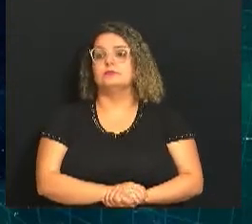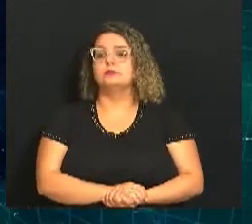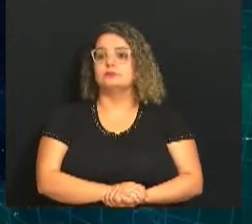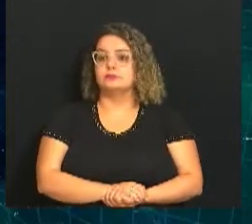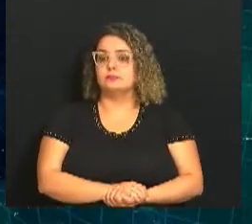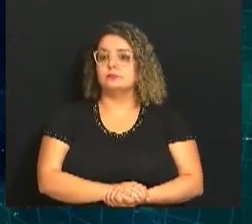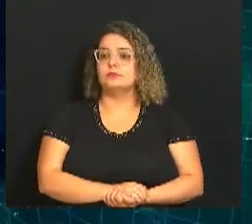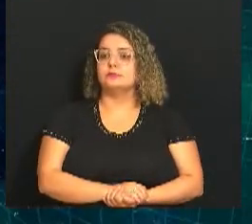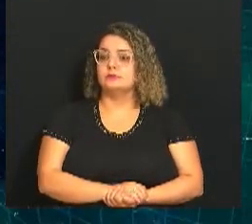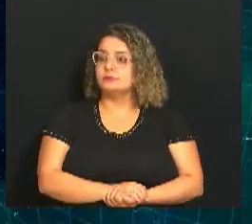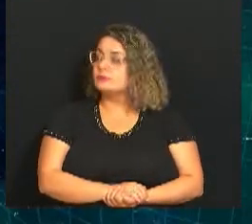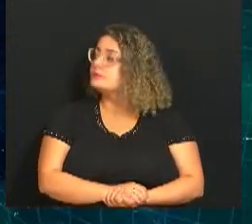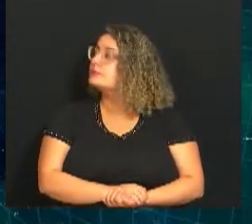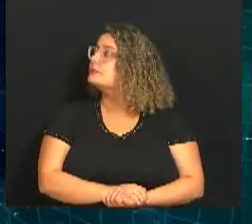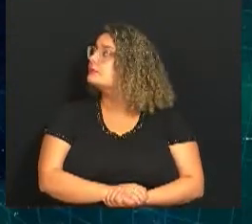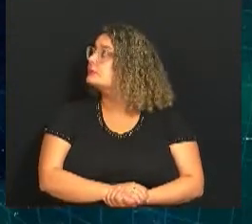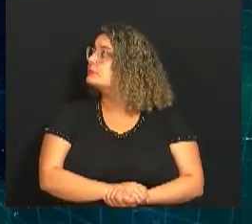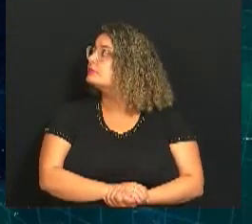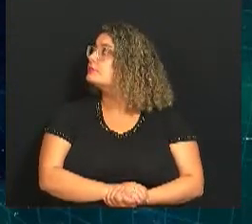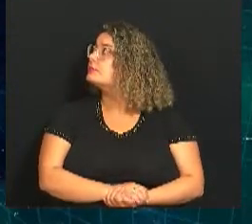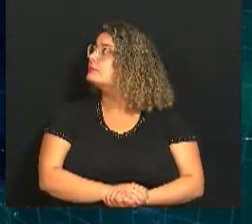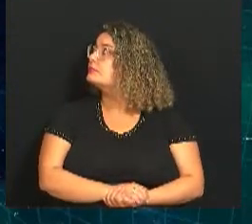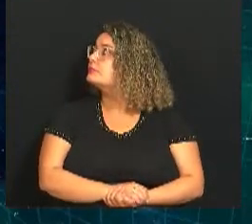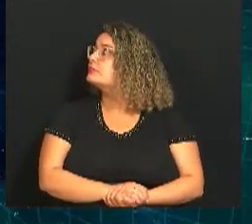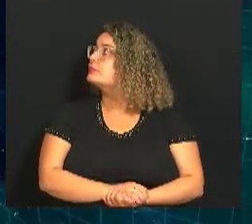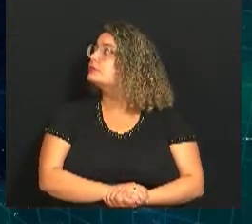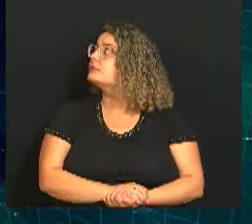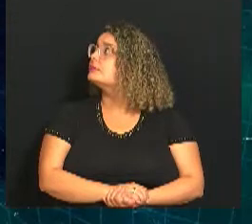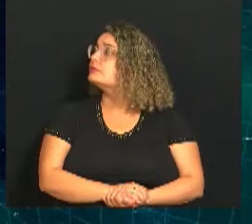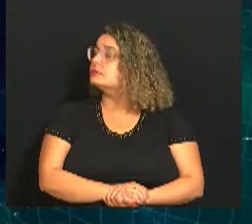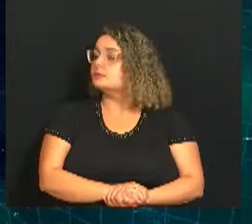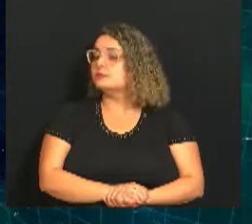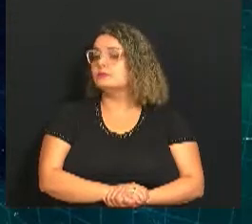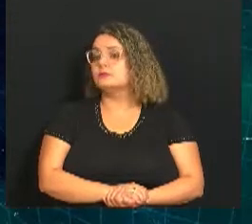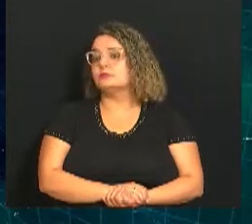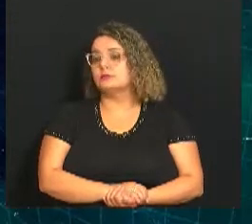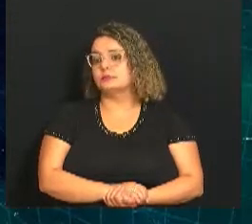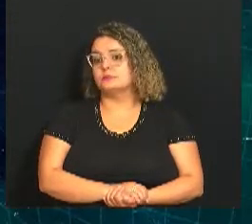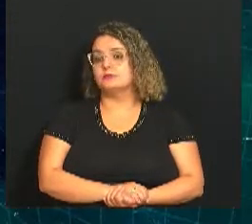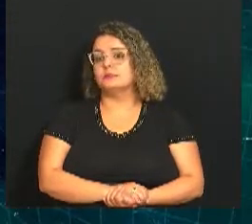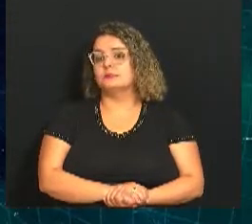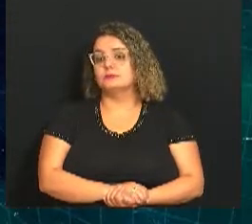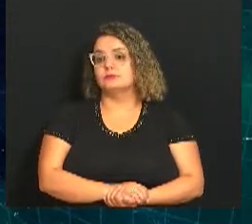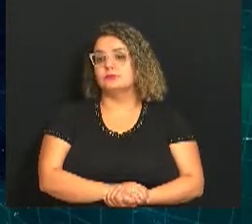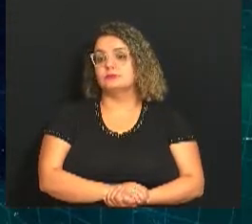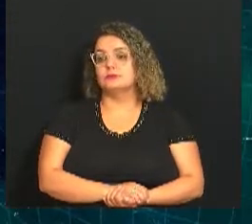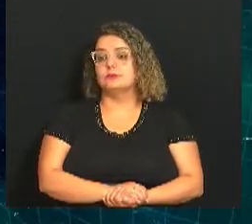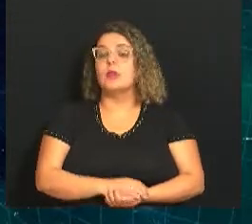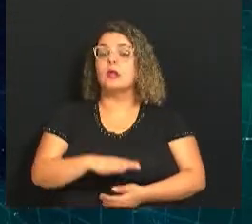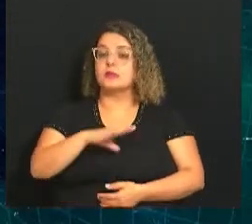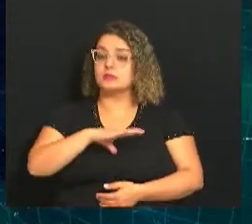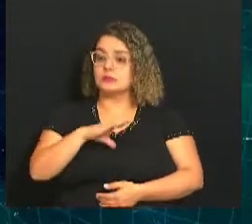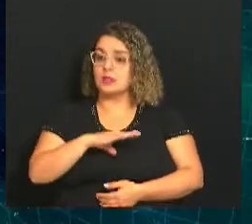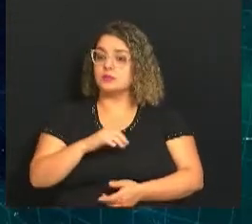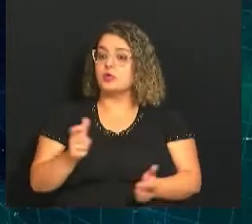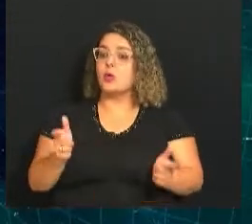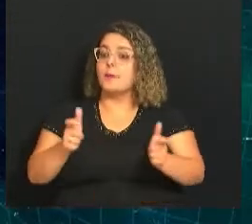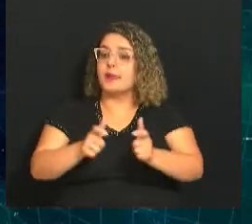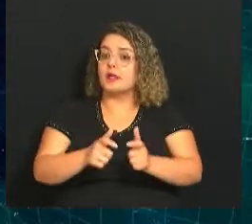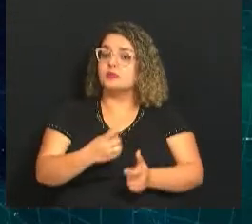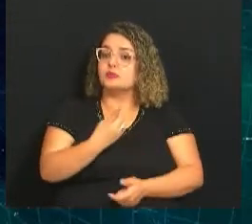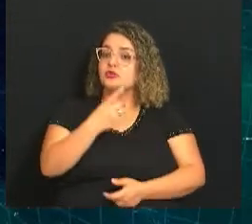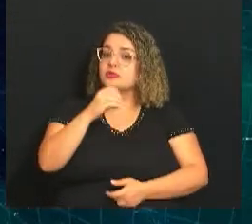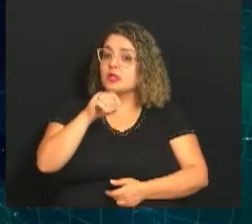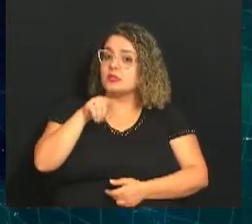com 11.131 casos, Jaguariúna 10.228, e agora os municípios com menos de 10 mil casos da